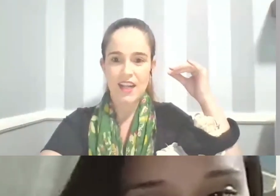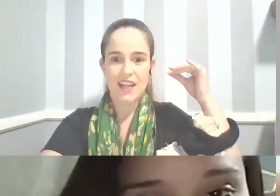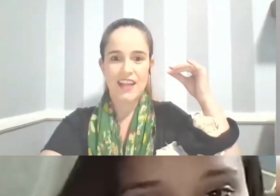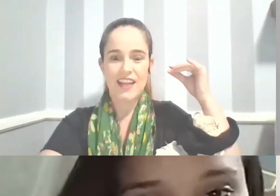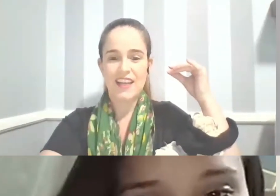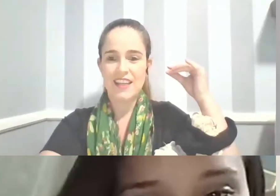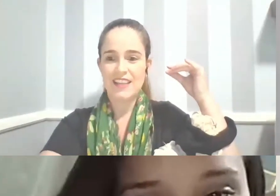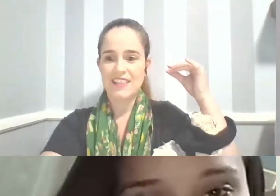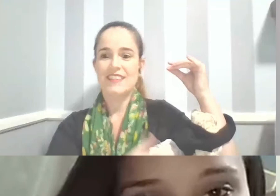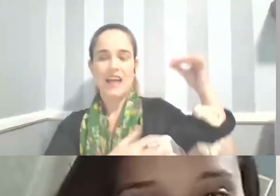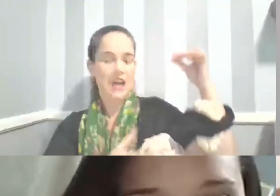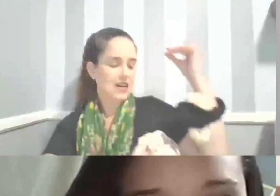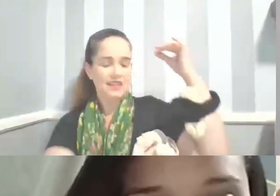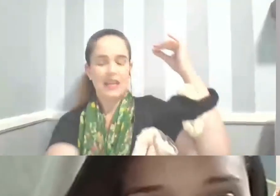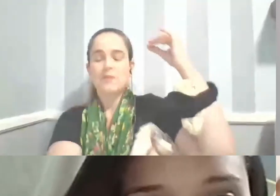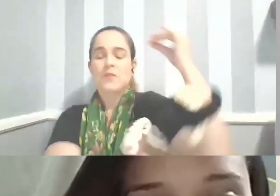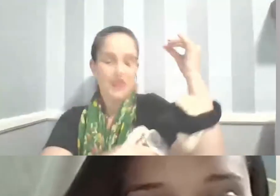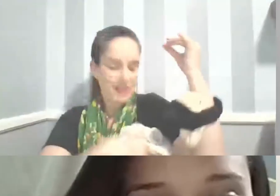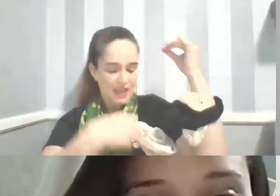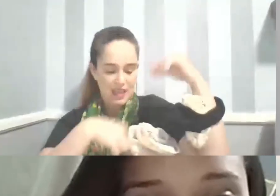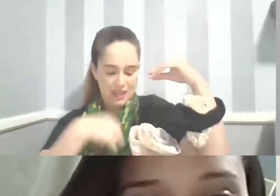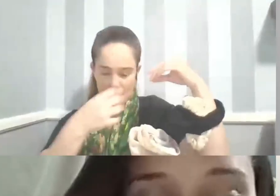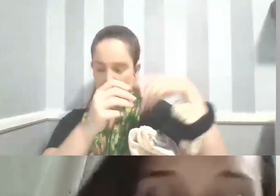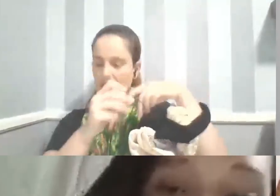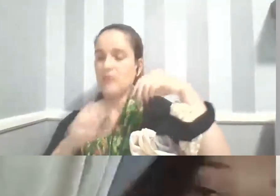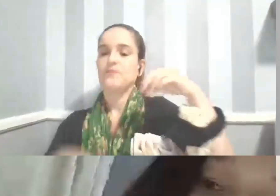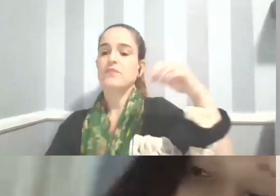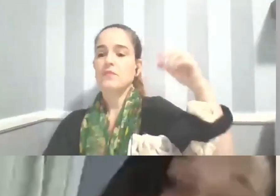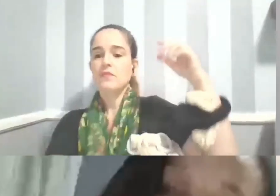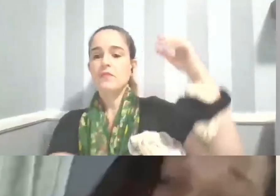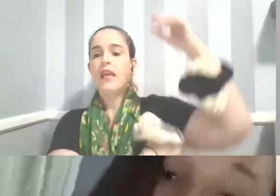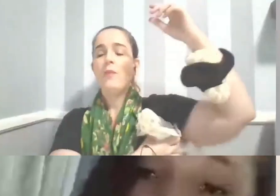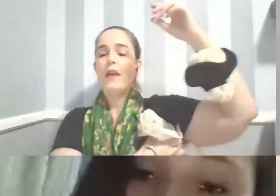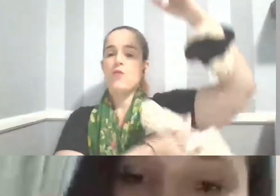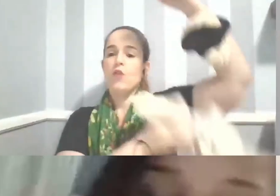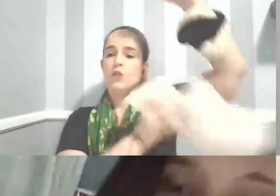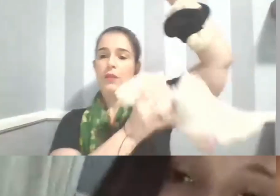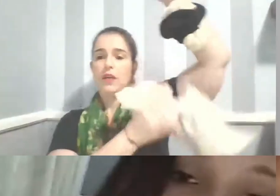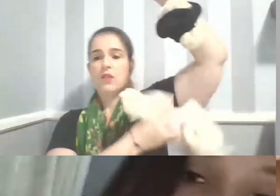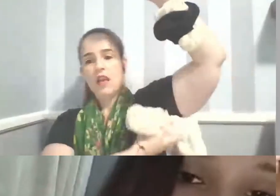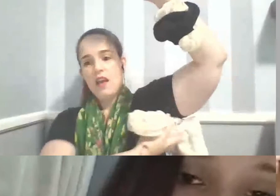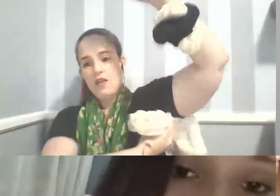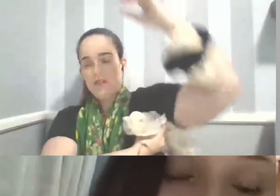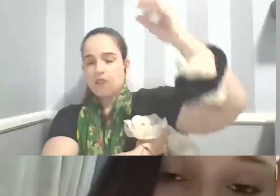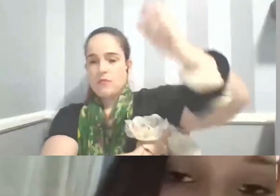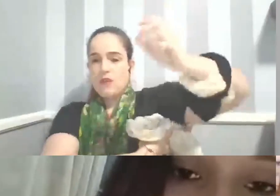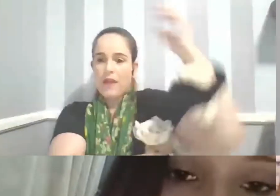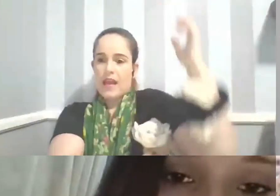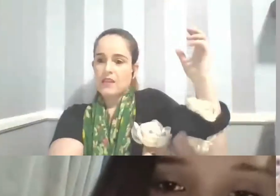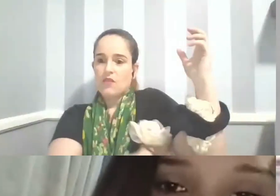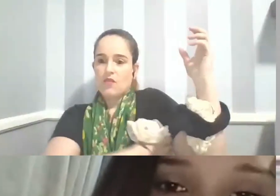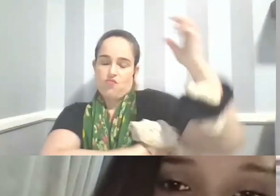Não, é outra coisa aqui. Ah, tá. Então, vamos lá. Eu peguei um outro pano, fiz